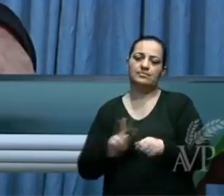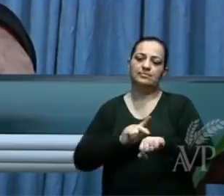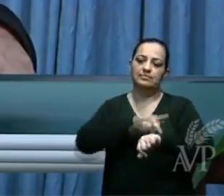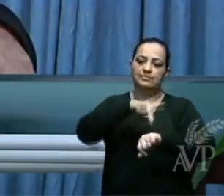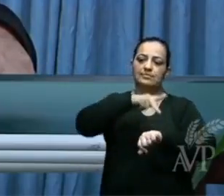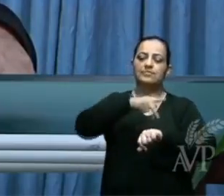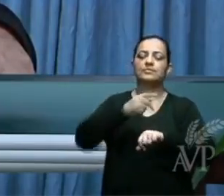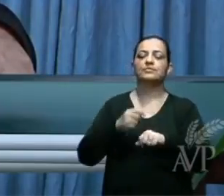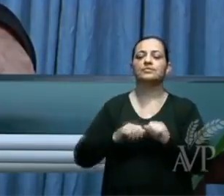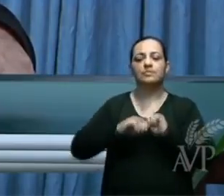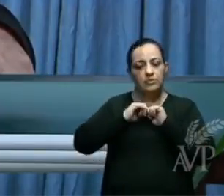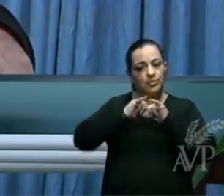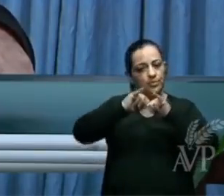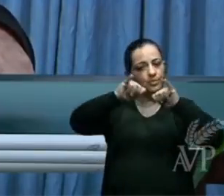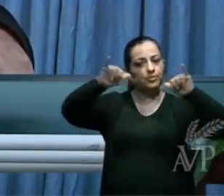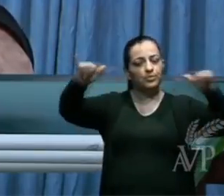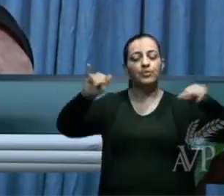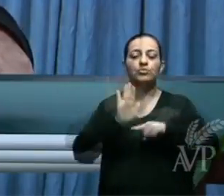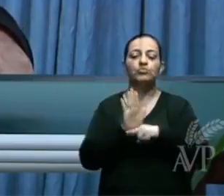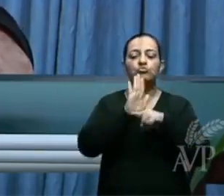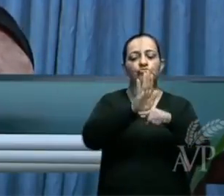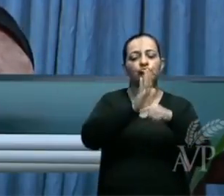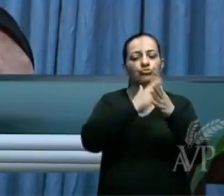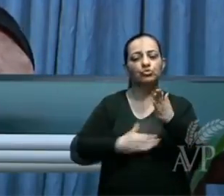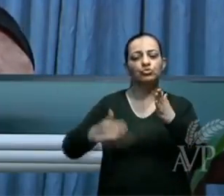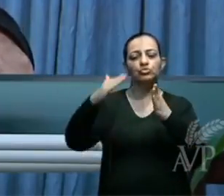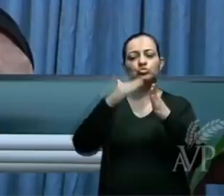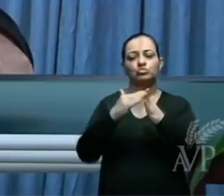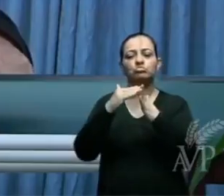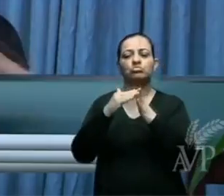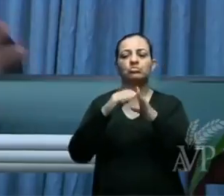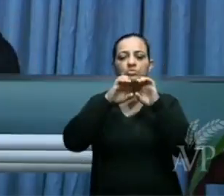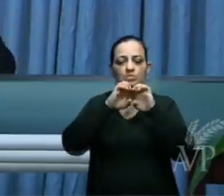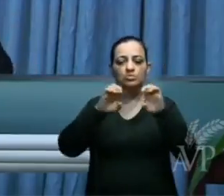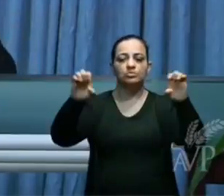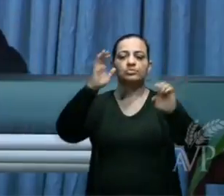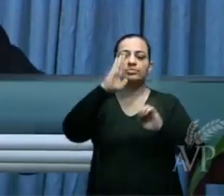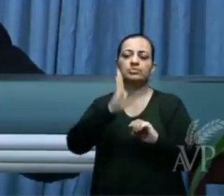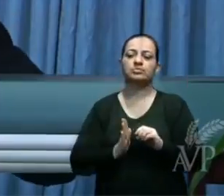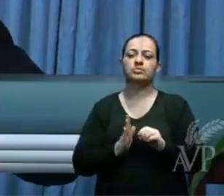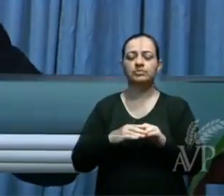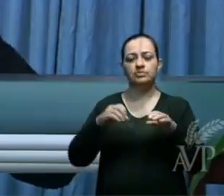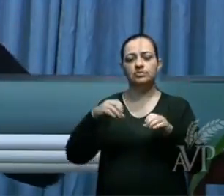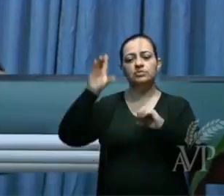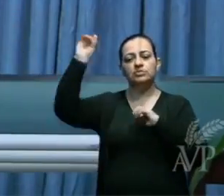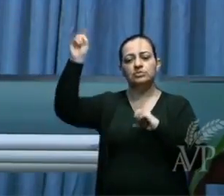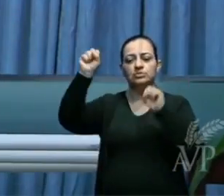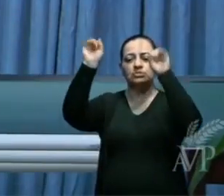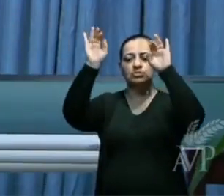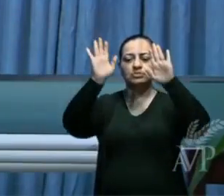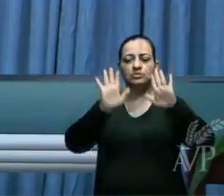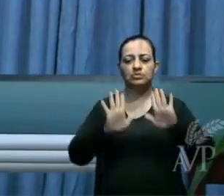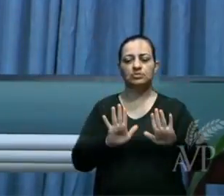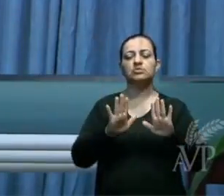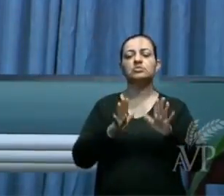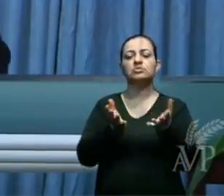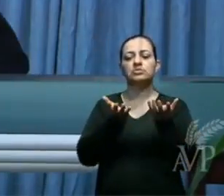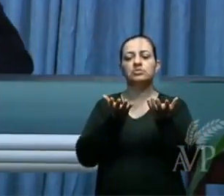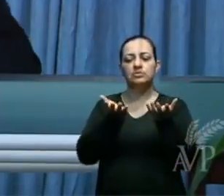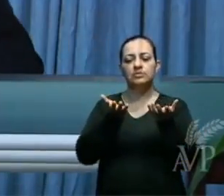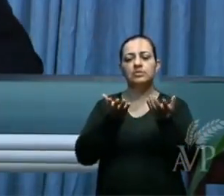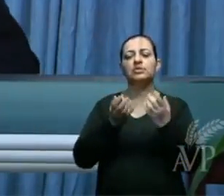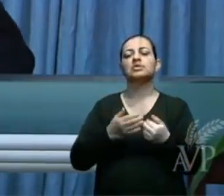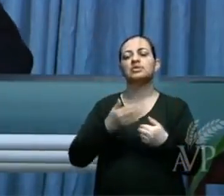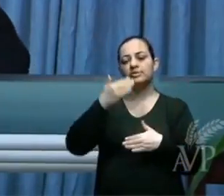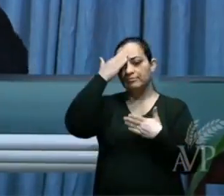foram elas que contribuíram com tudo isso aqui que deus nos abençoe eu quero enviar